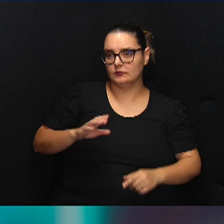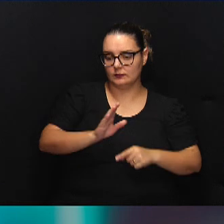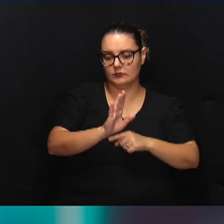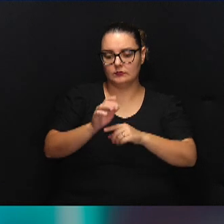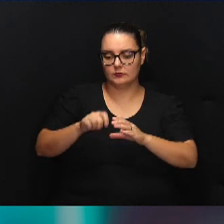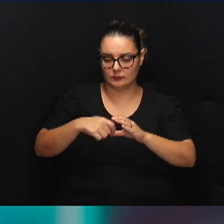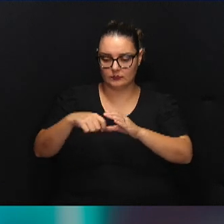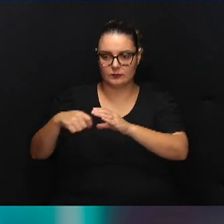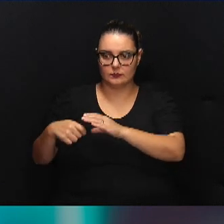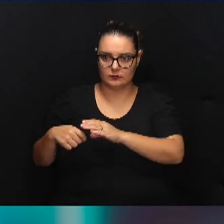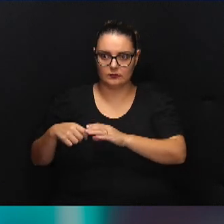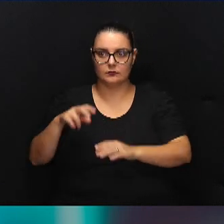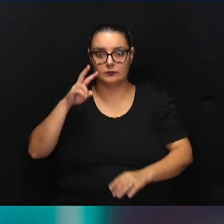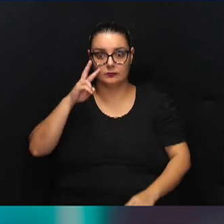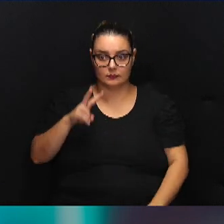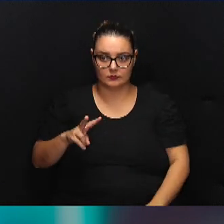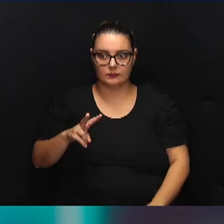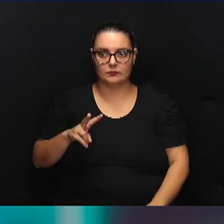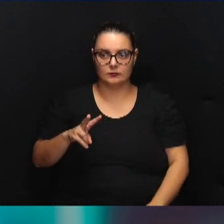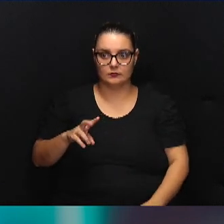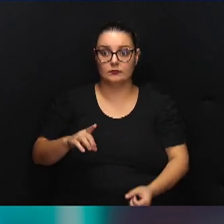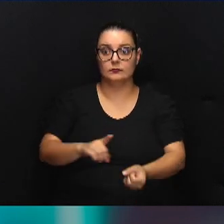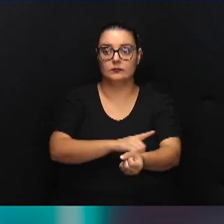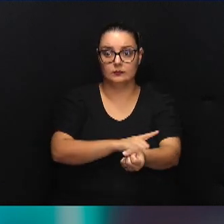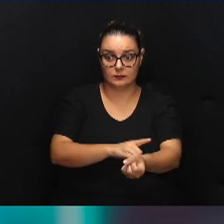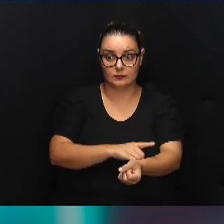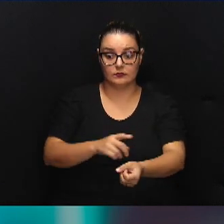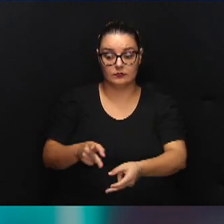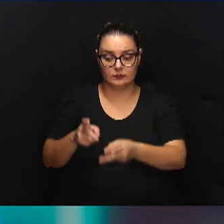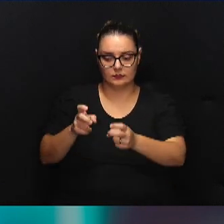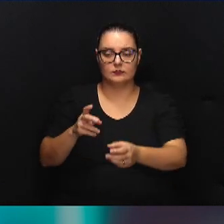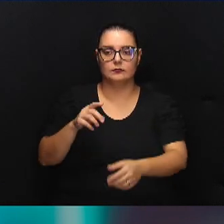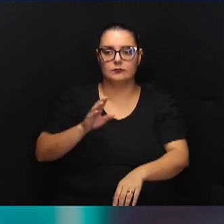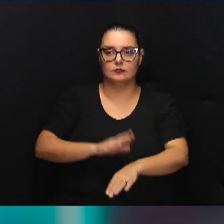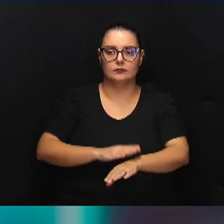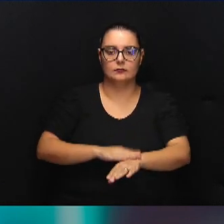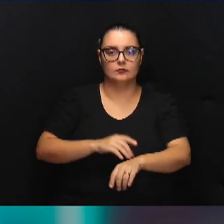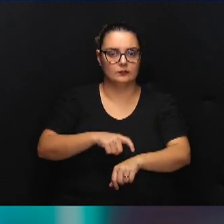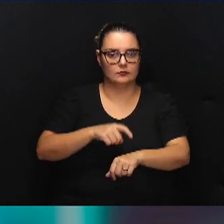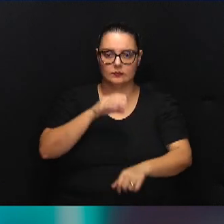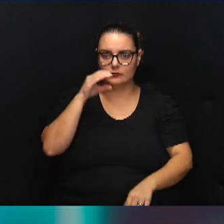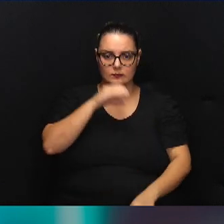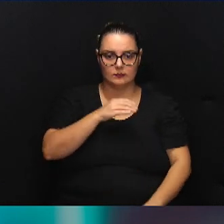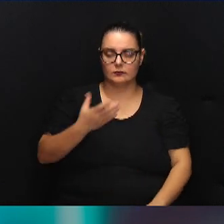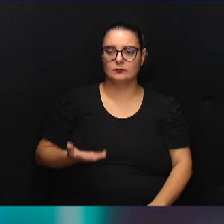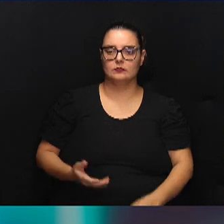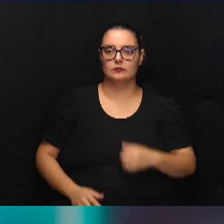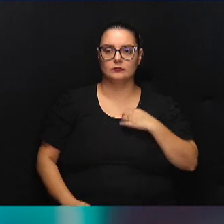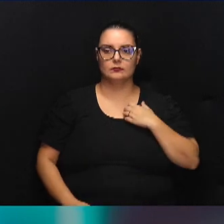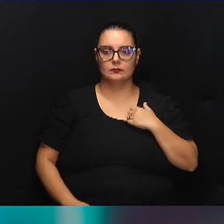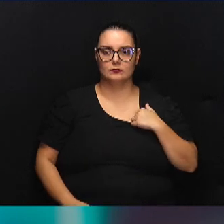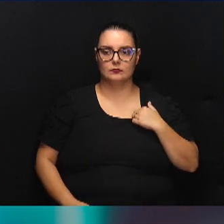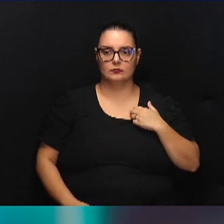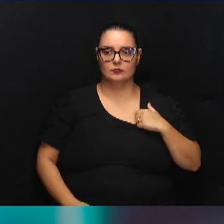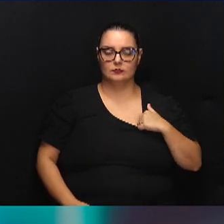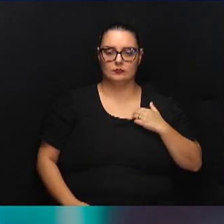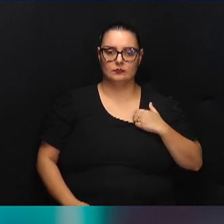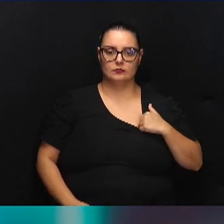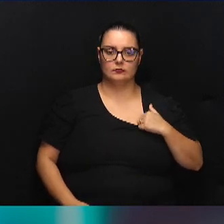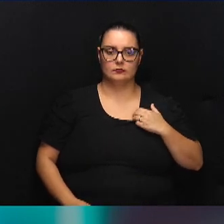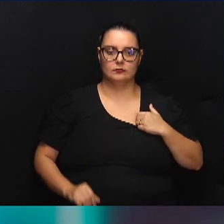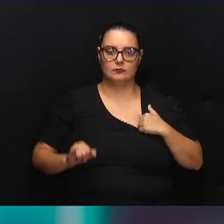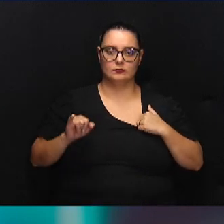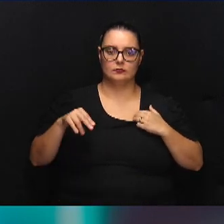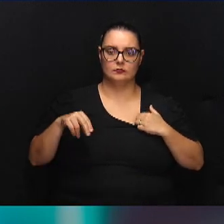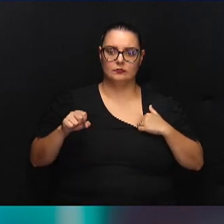pegar no pulo o diabetes e realmente conseguir agir em tempo real, né? E tem insulinas de melhor